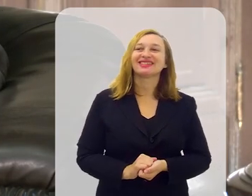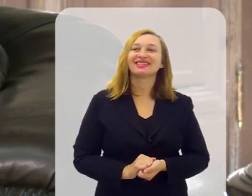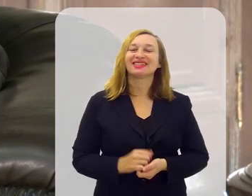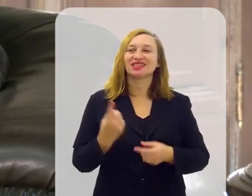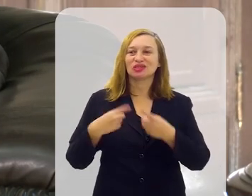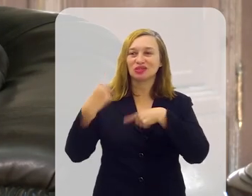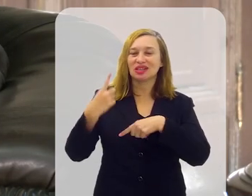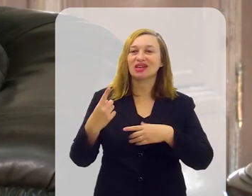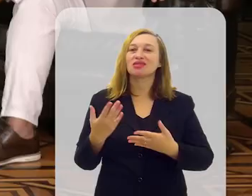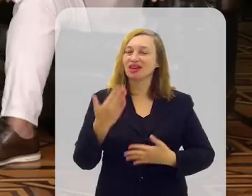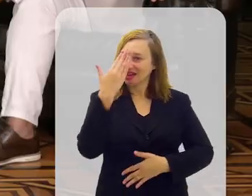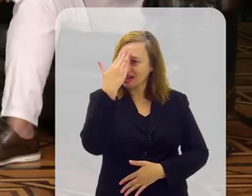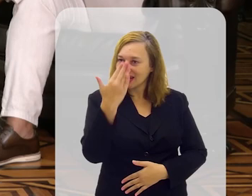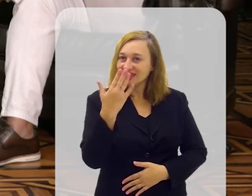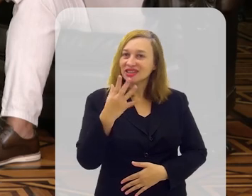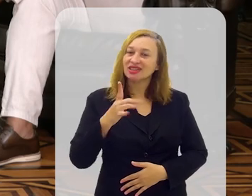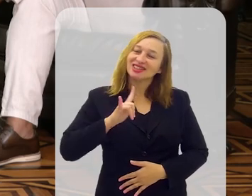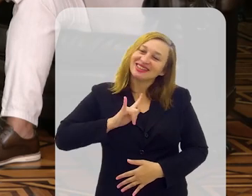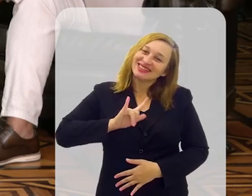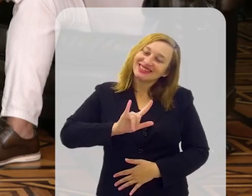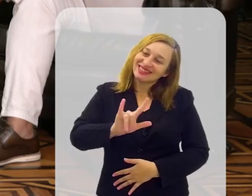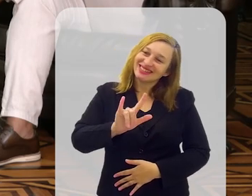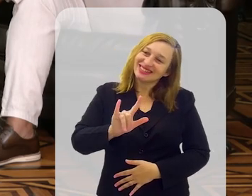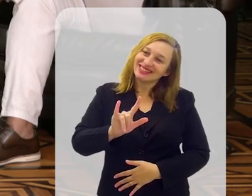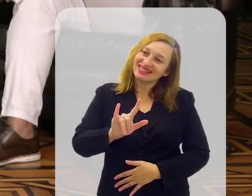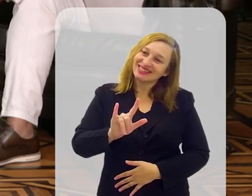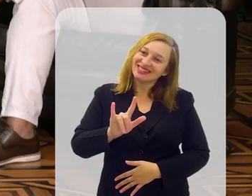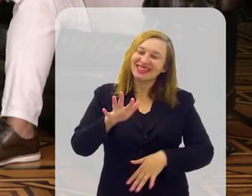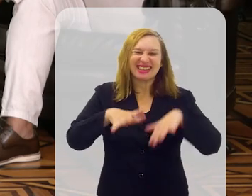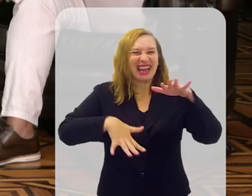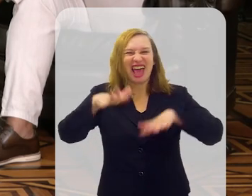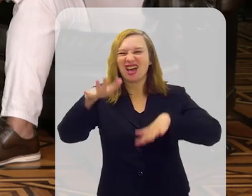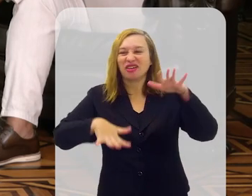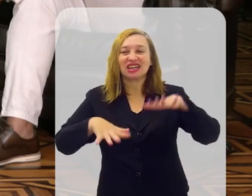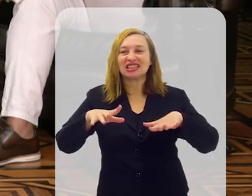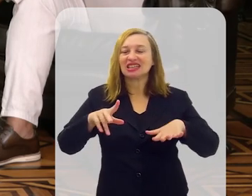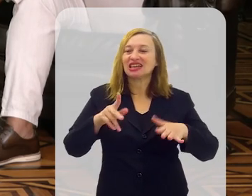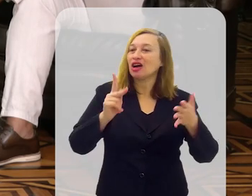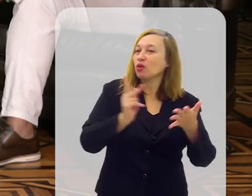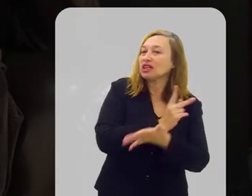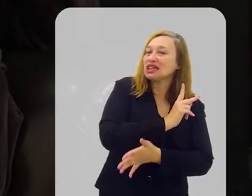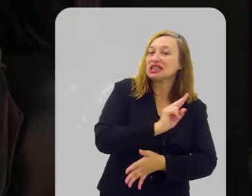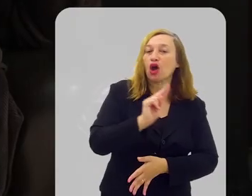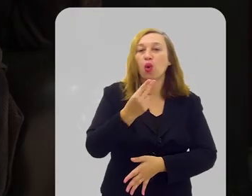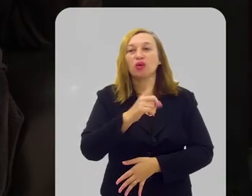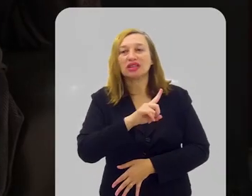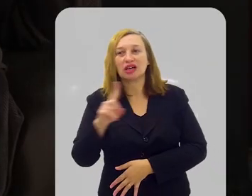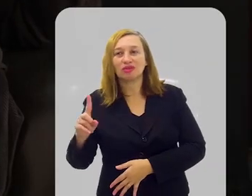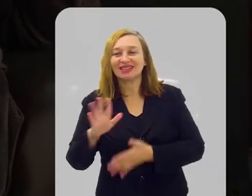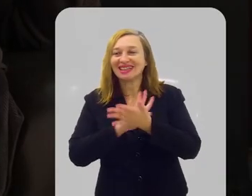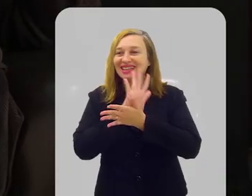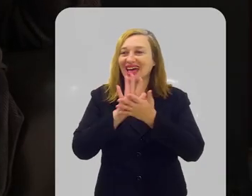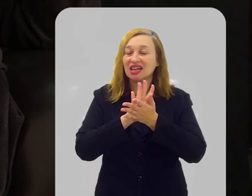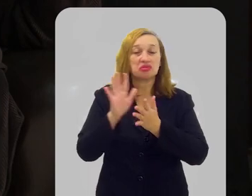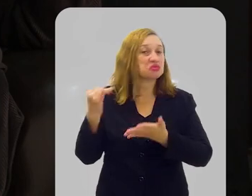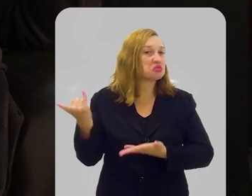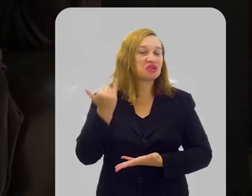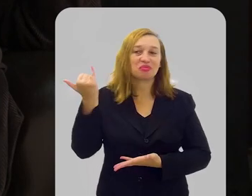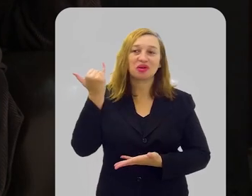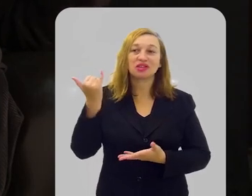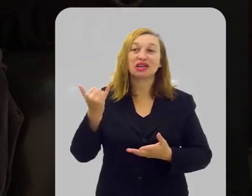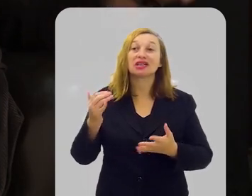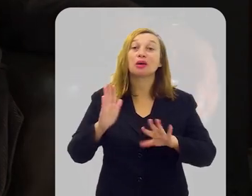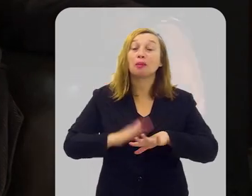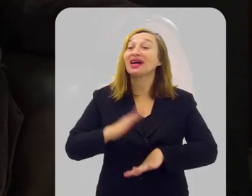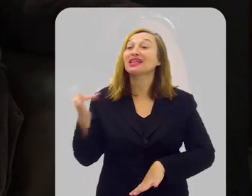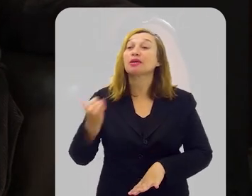orando. Tá. Sucesso total. Eu quero te agradecer, te amo muito. Independe se vai acontecer alguma coisa, não